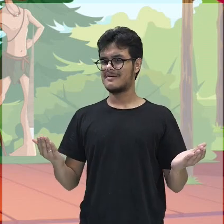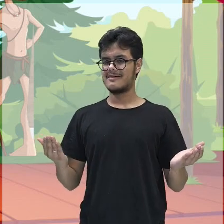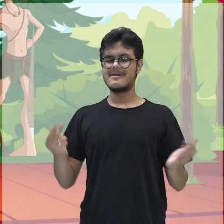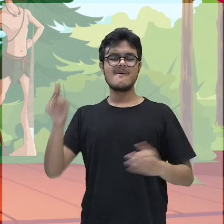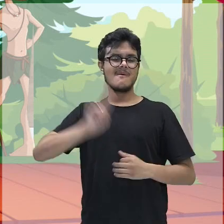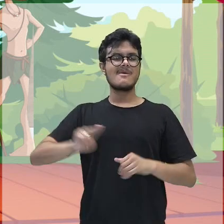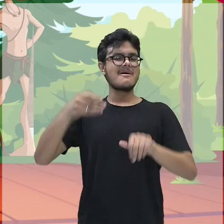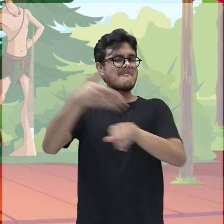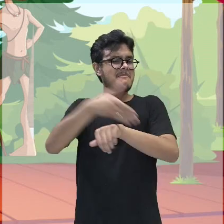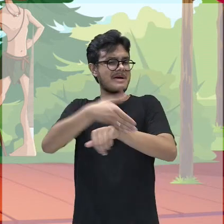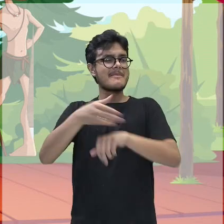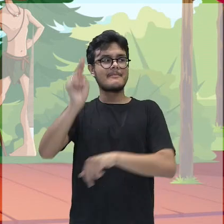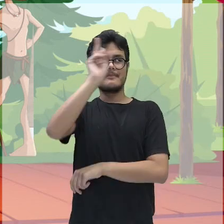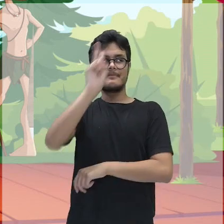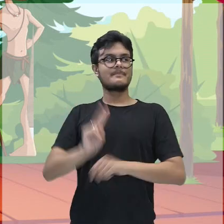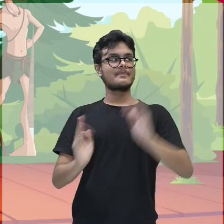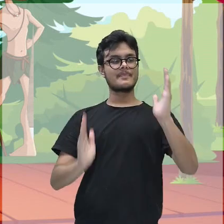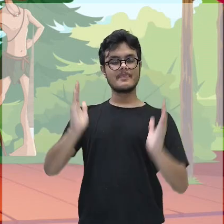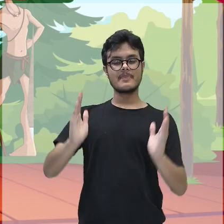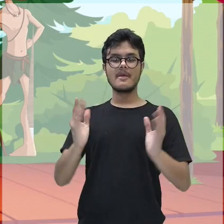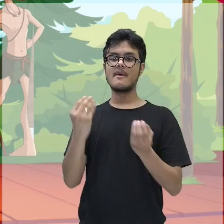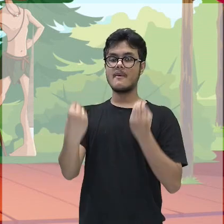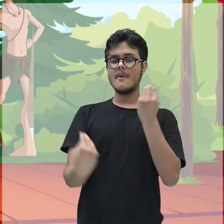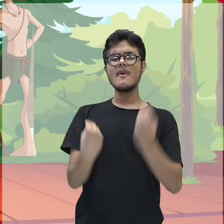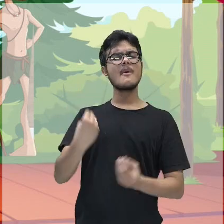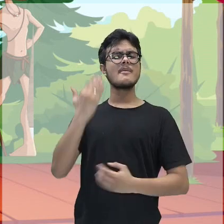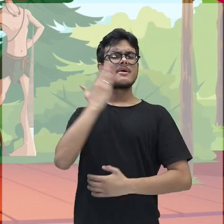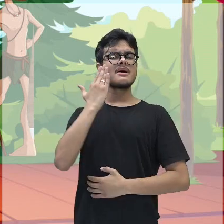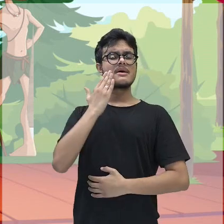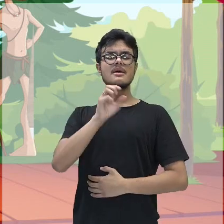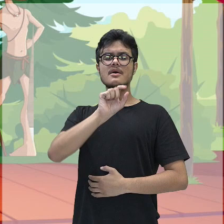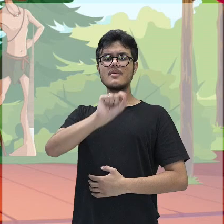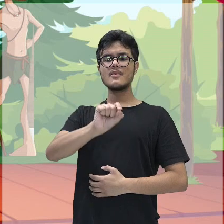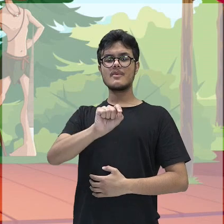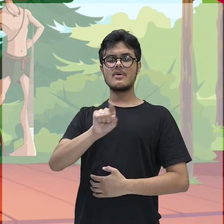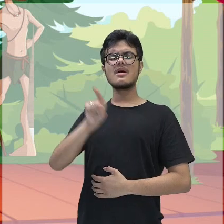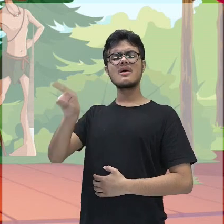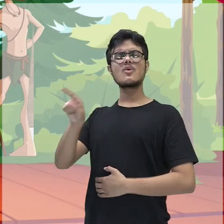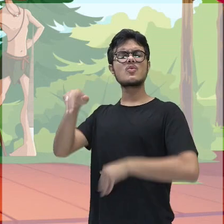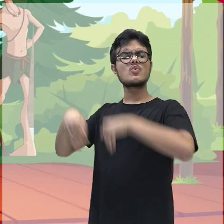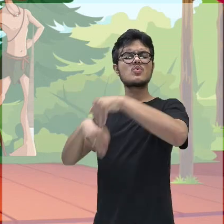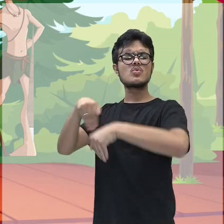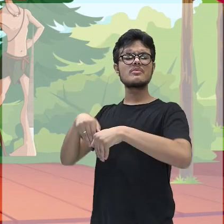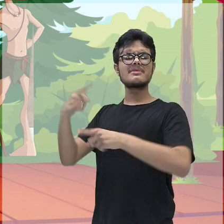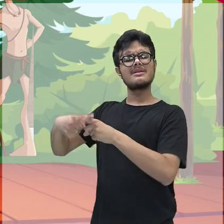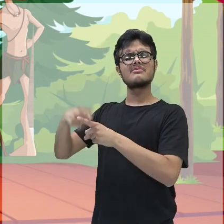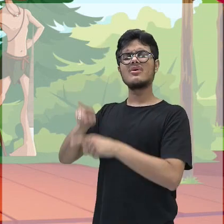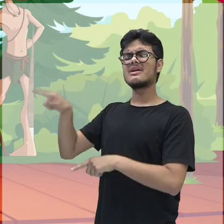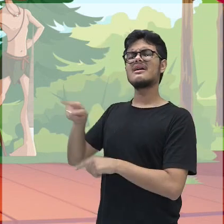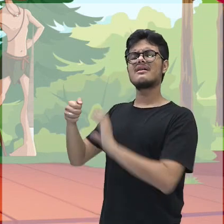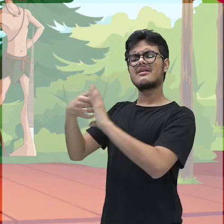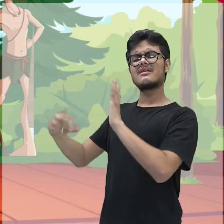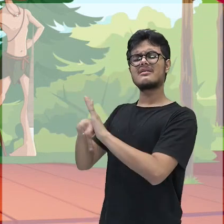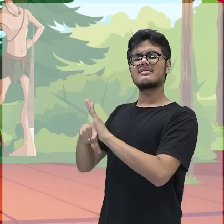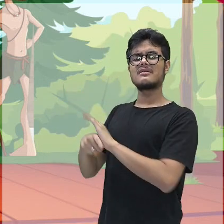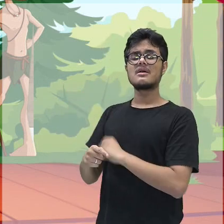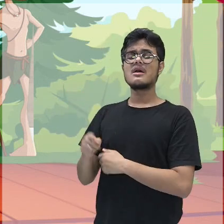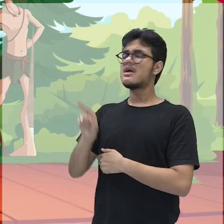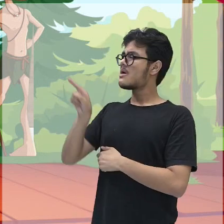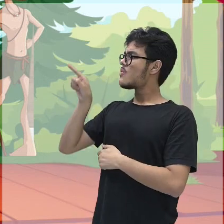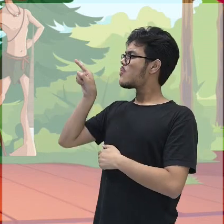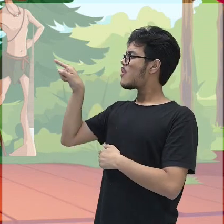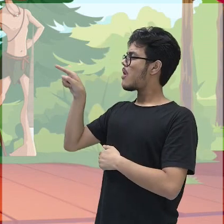compor? Ora, como é que eu identifico que ele é o Curupira? Como é que eu identifico que ele